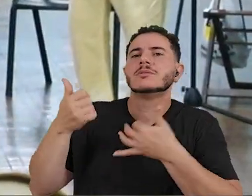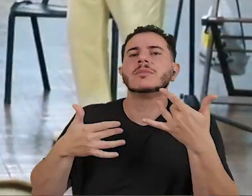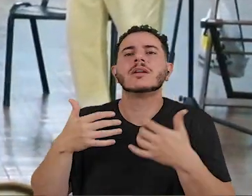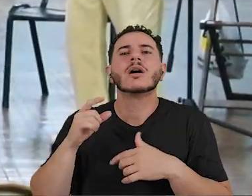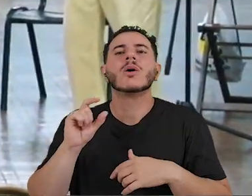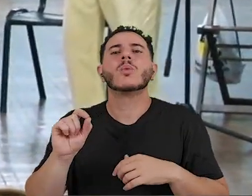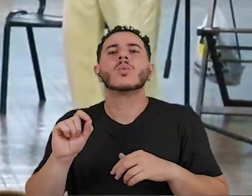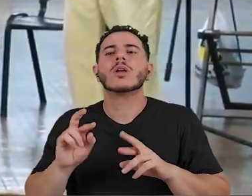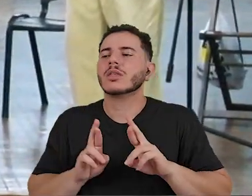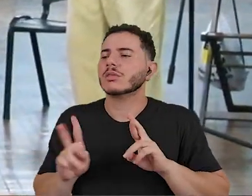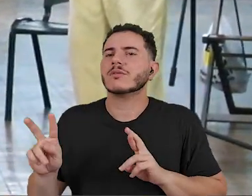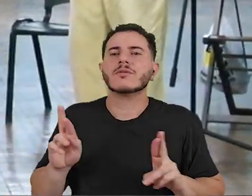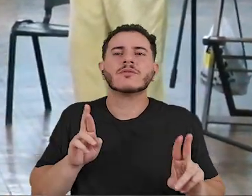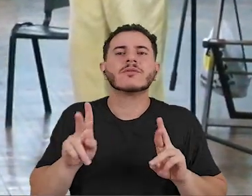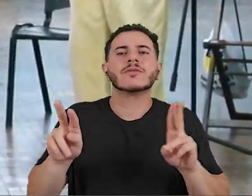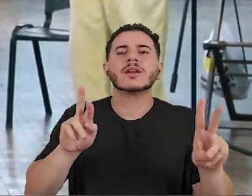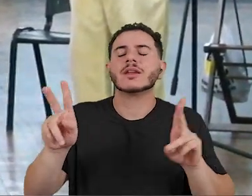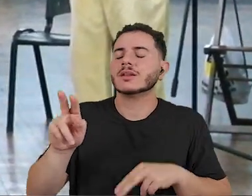o